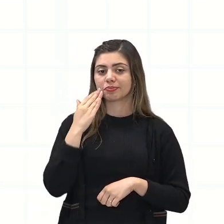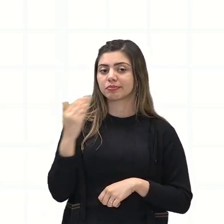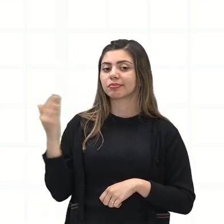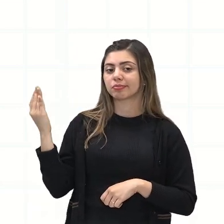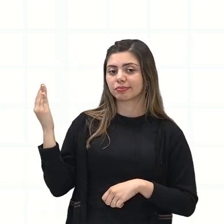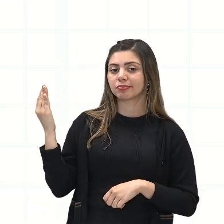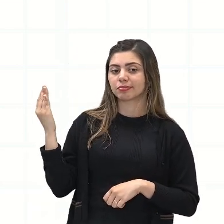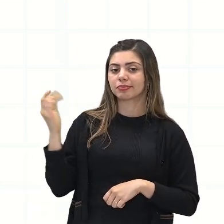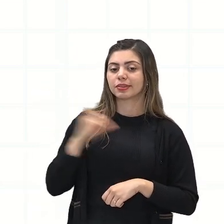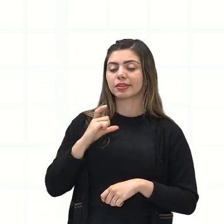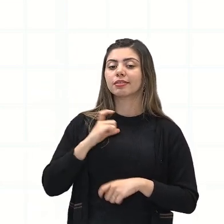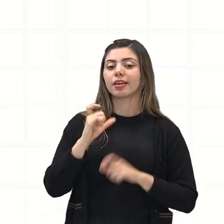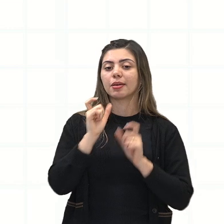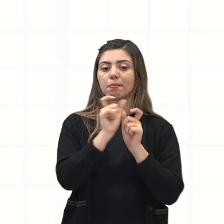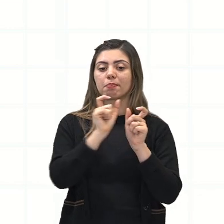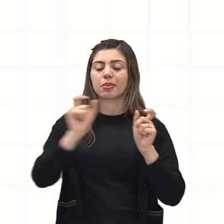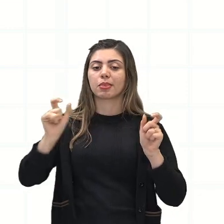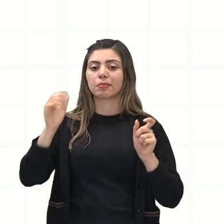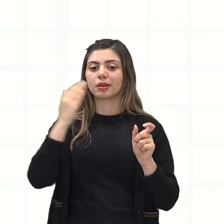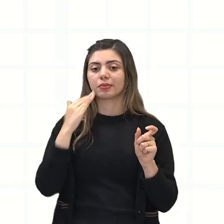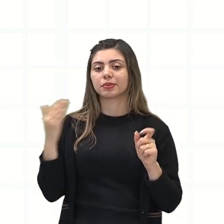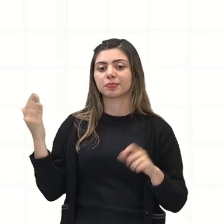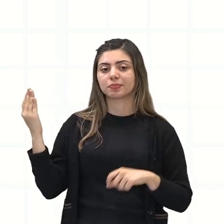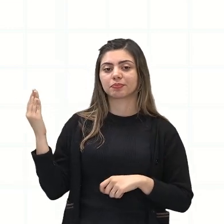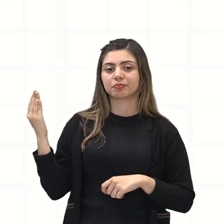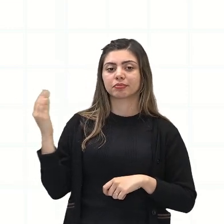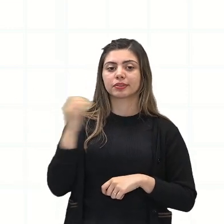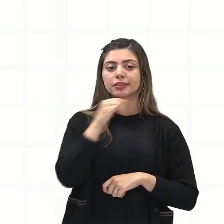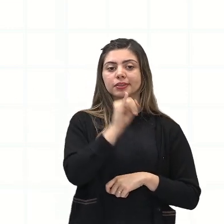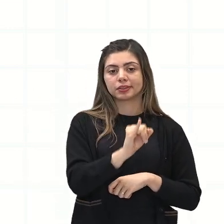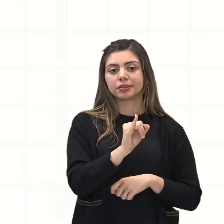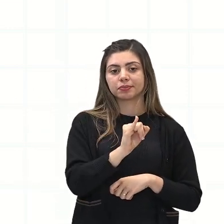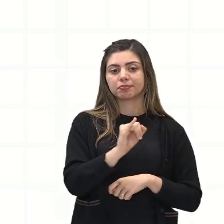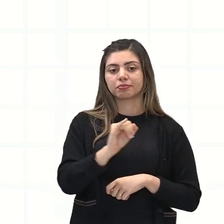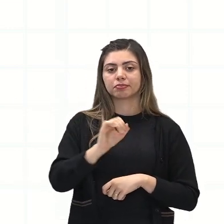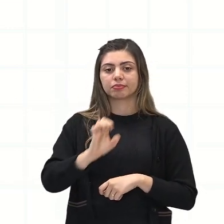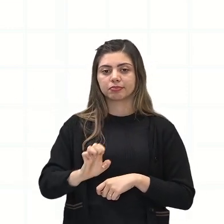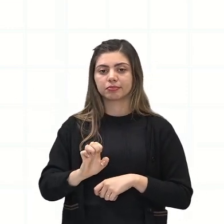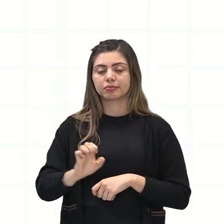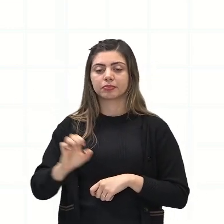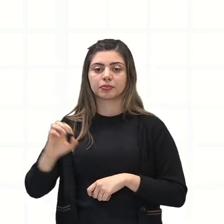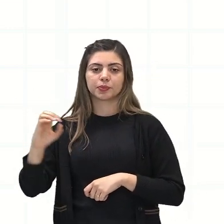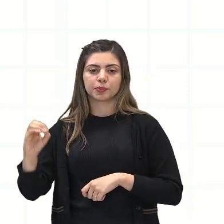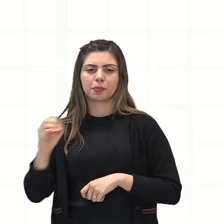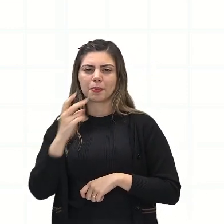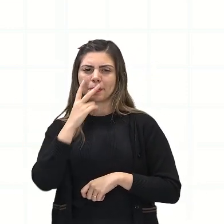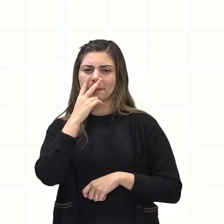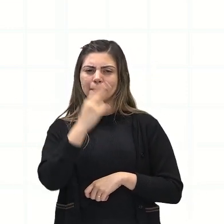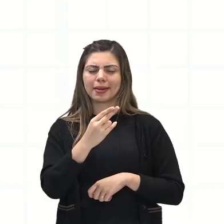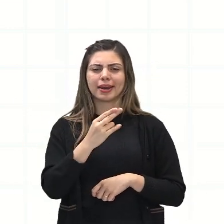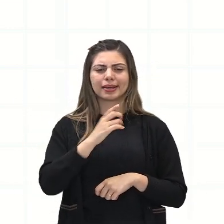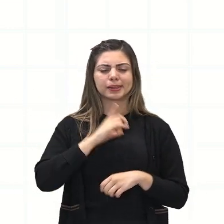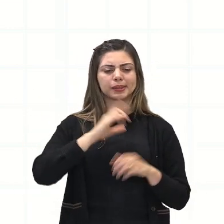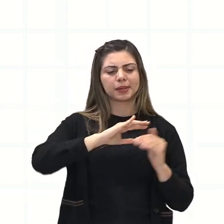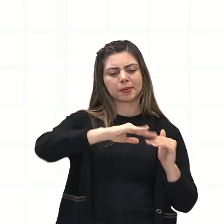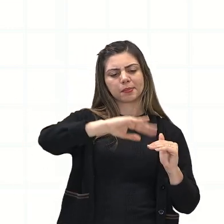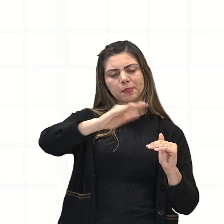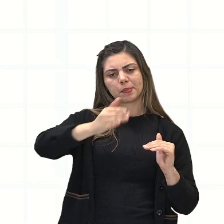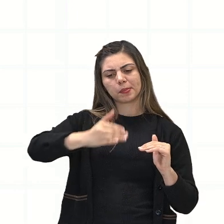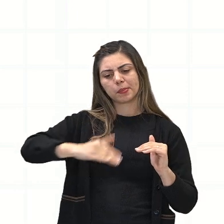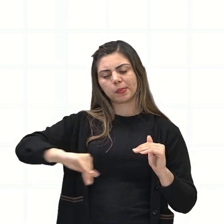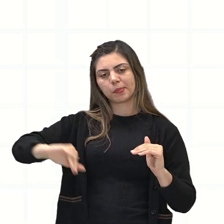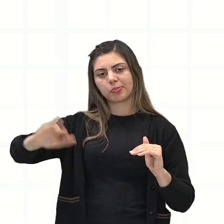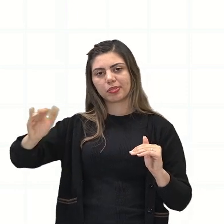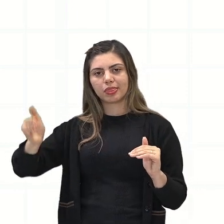o an e o on, como se ele fizesse o próprio movimento da